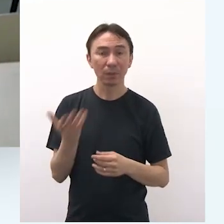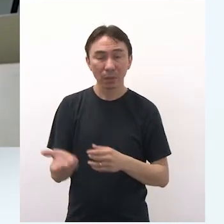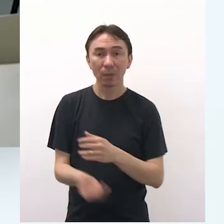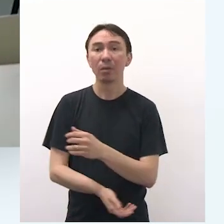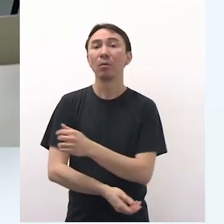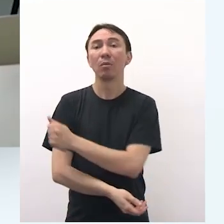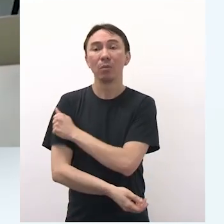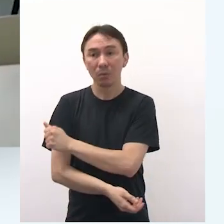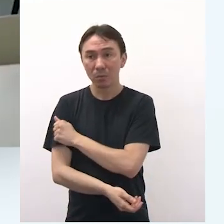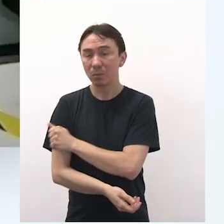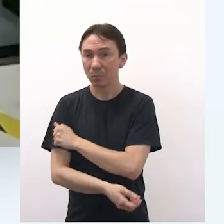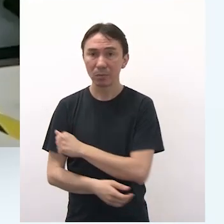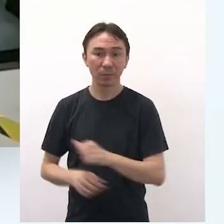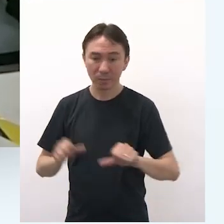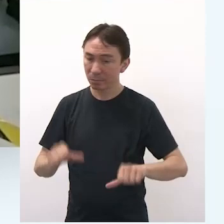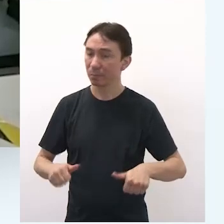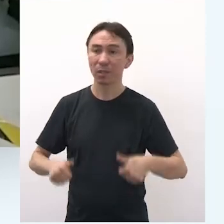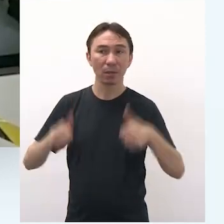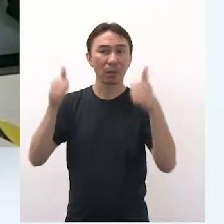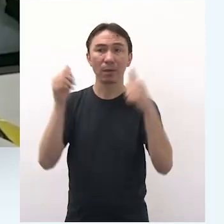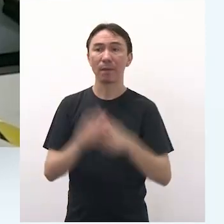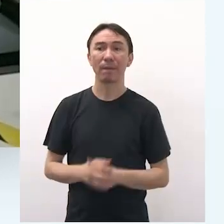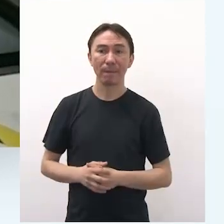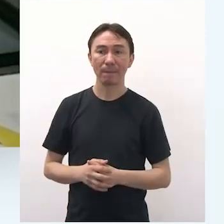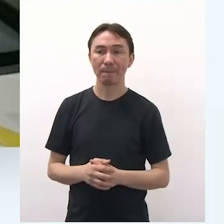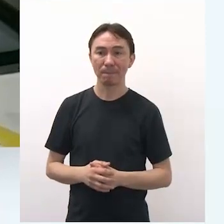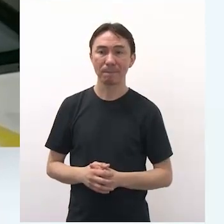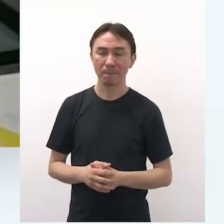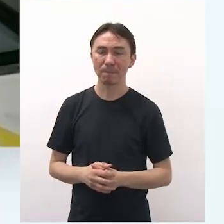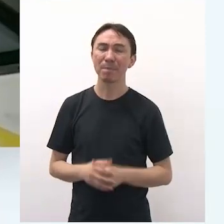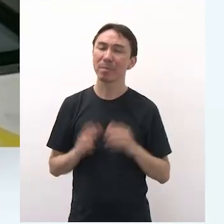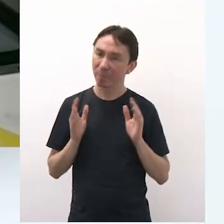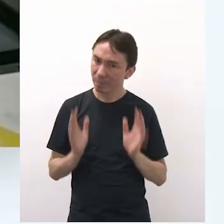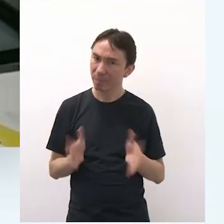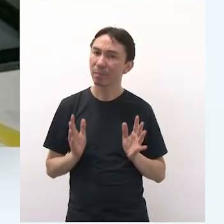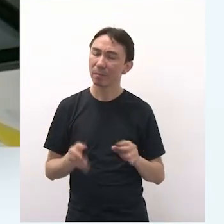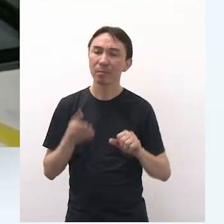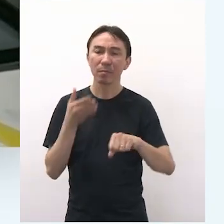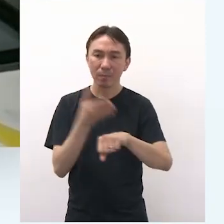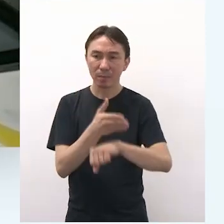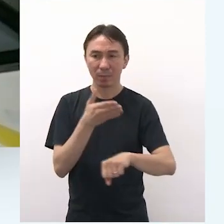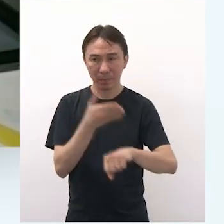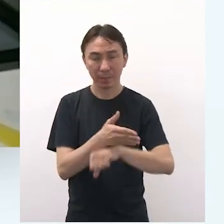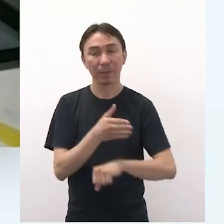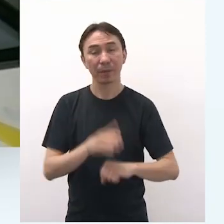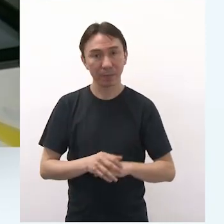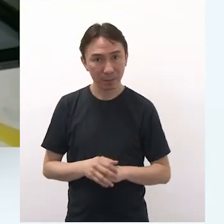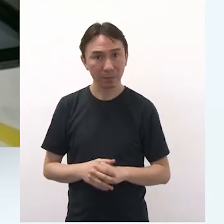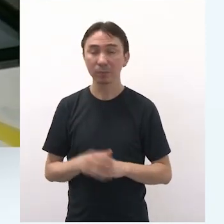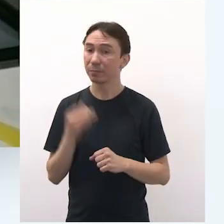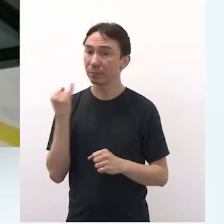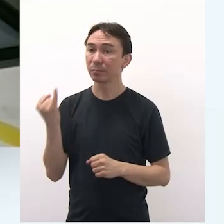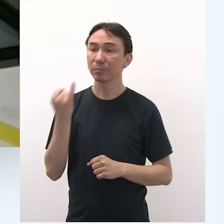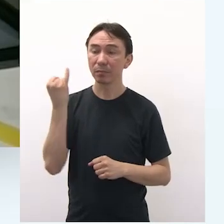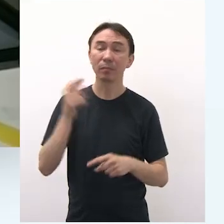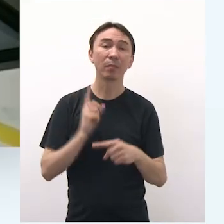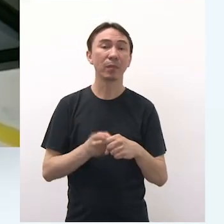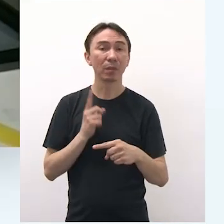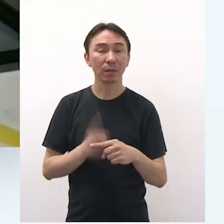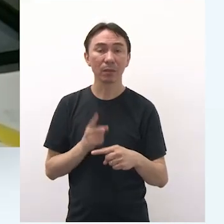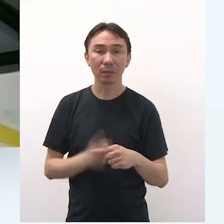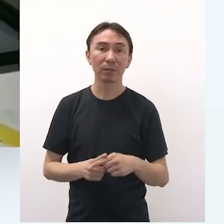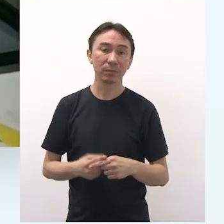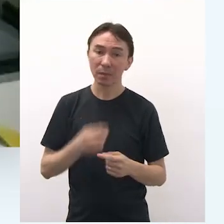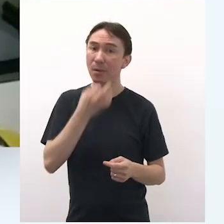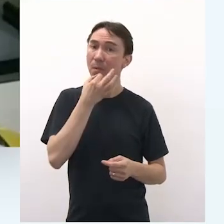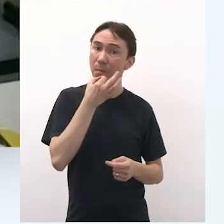sua participação dentro da escola. Já participei do conselho e é muito importante porque lá você dá a sua opinião e é